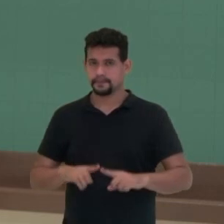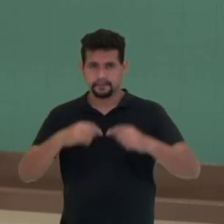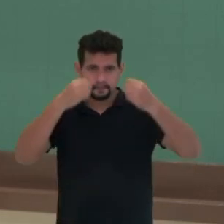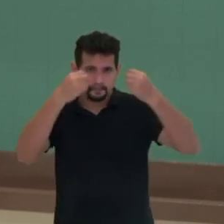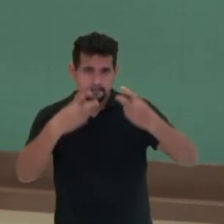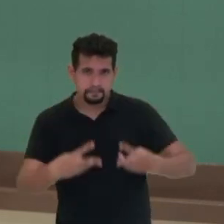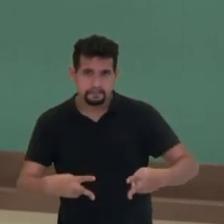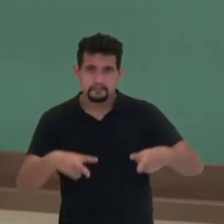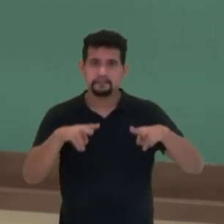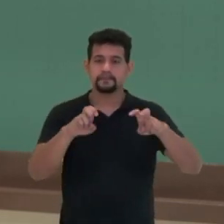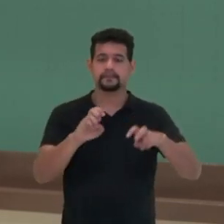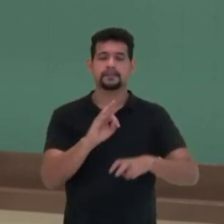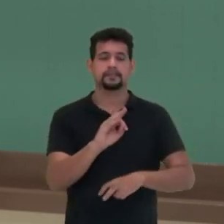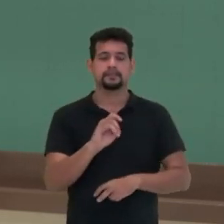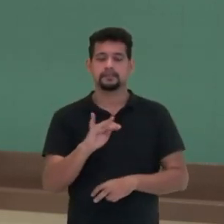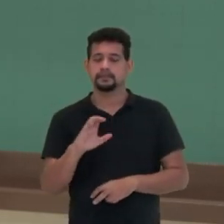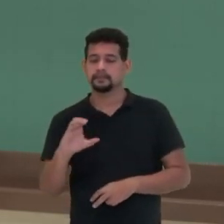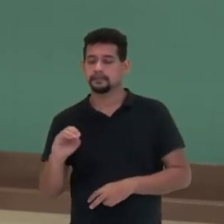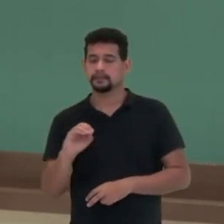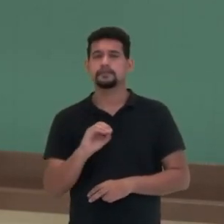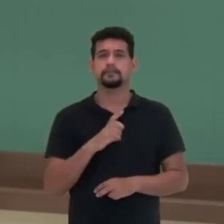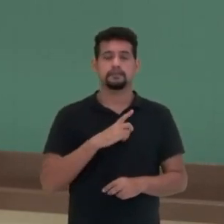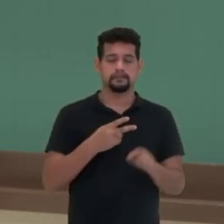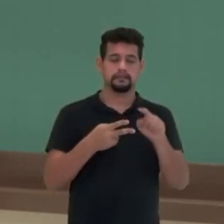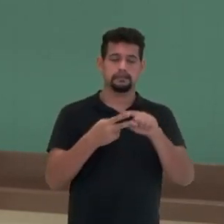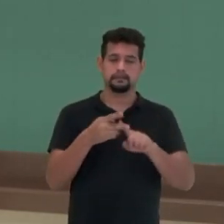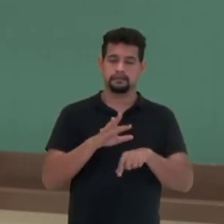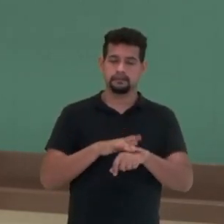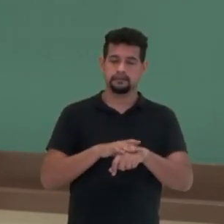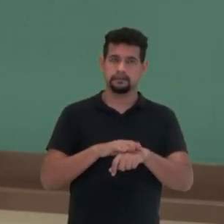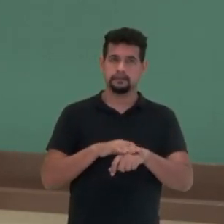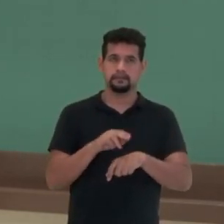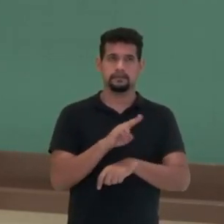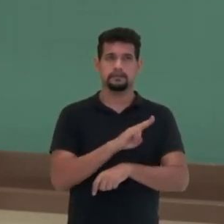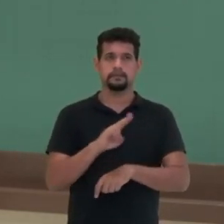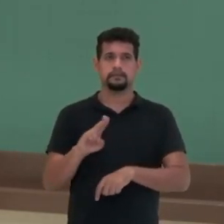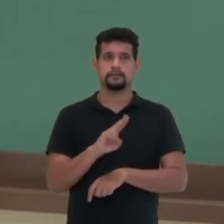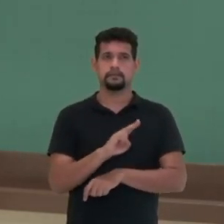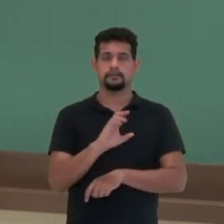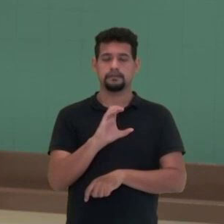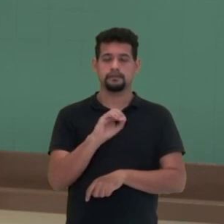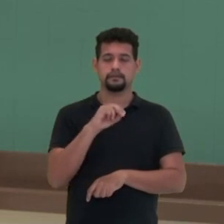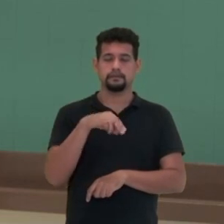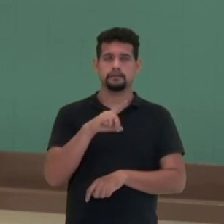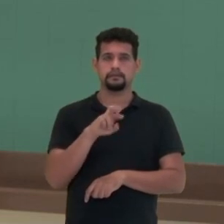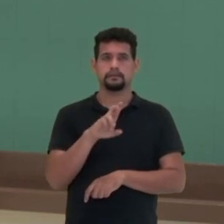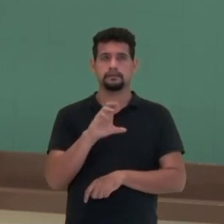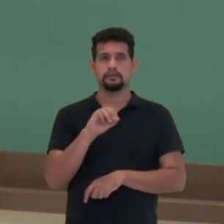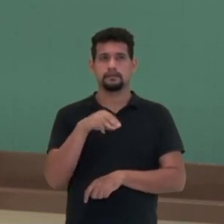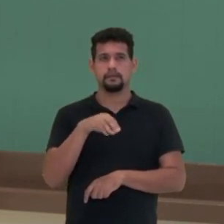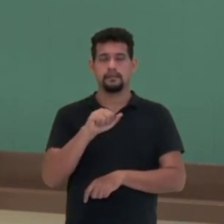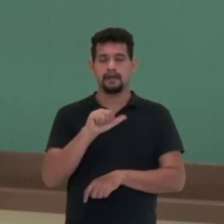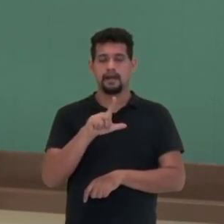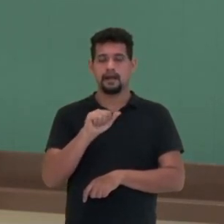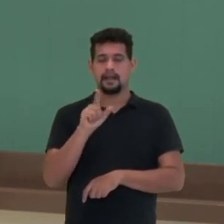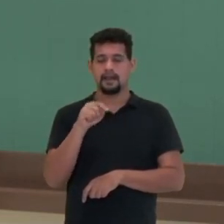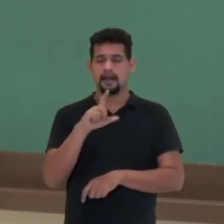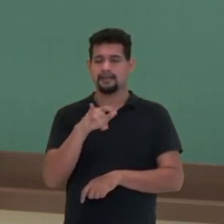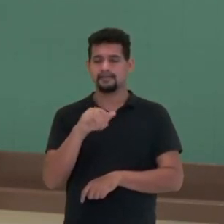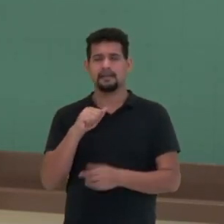tecido cartilaginoso, trouxe 2 doenças, que é condromalácia patelar, que ocorre uma degeneração